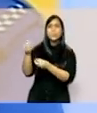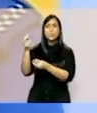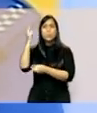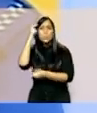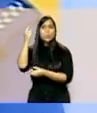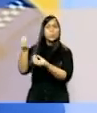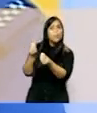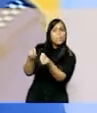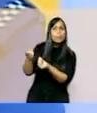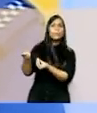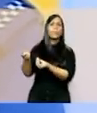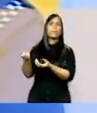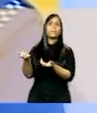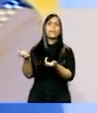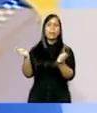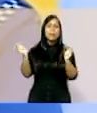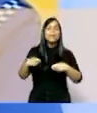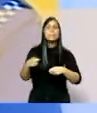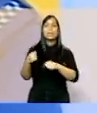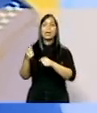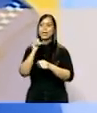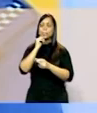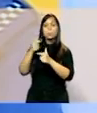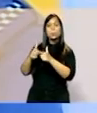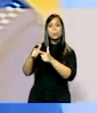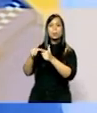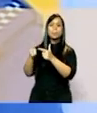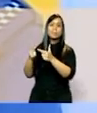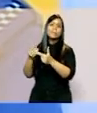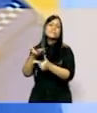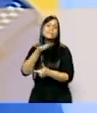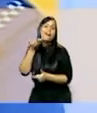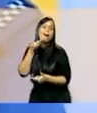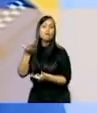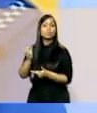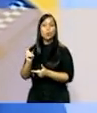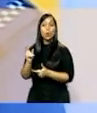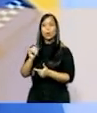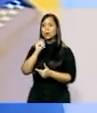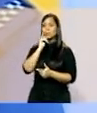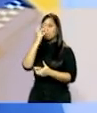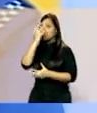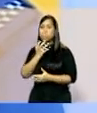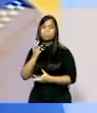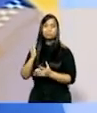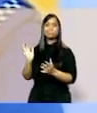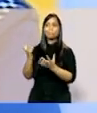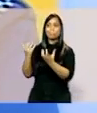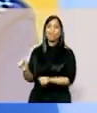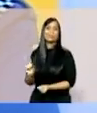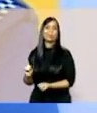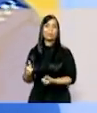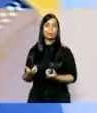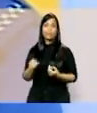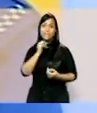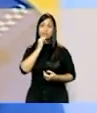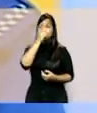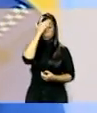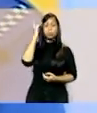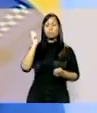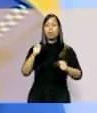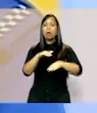Ela consegue se desvencilhar de um problema desse com mais facilidade ou com menos. Tem pessoas que não têm condições de conversar, de